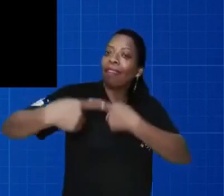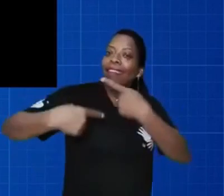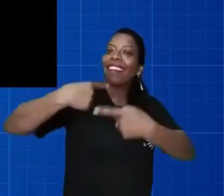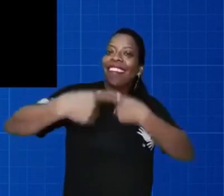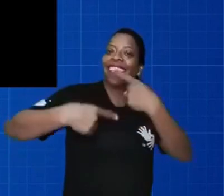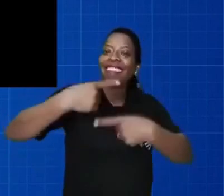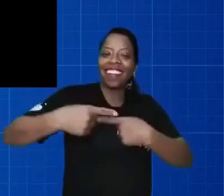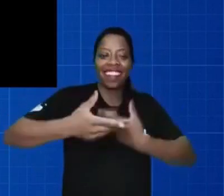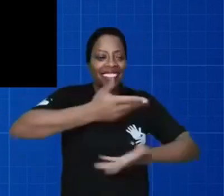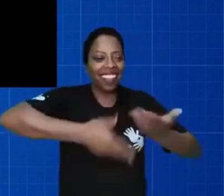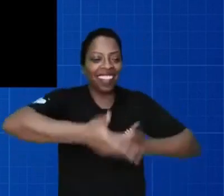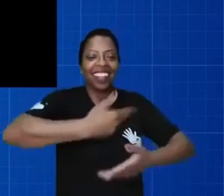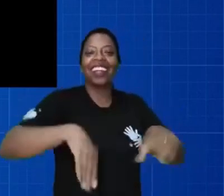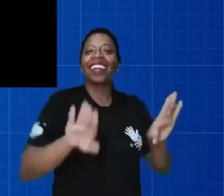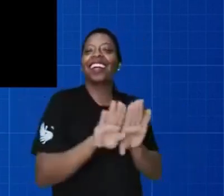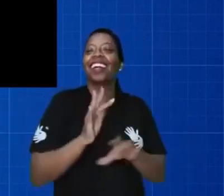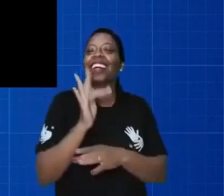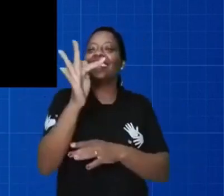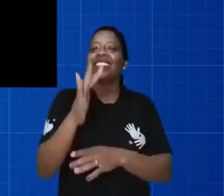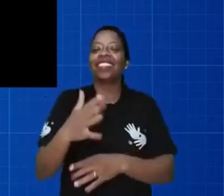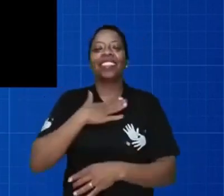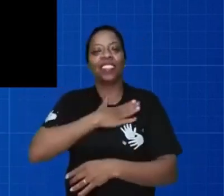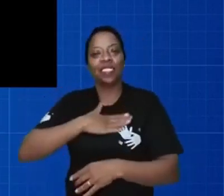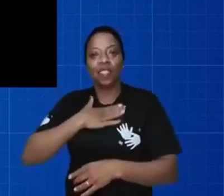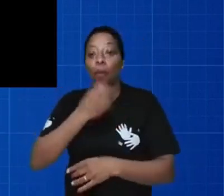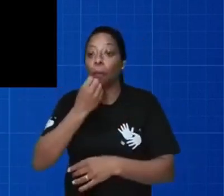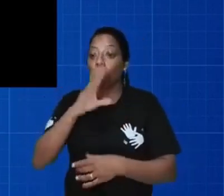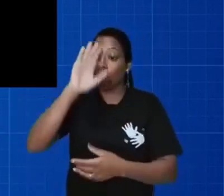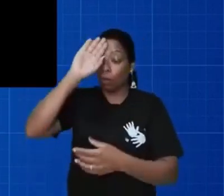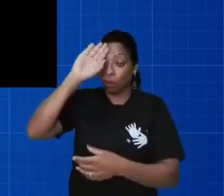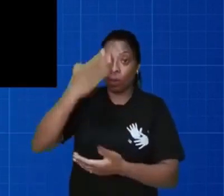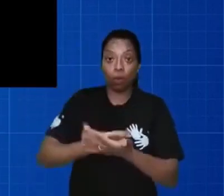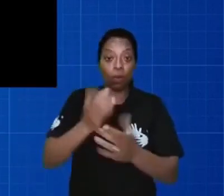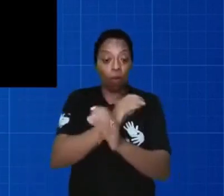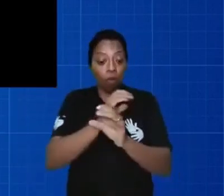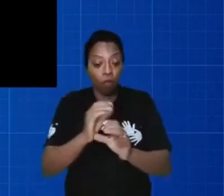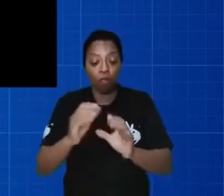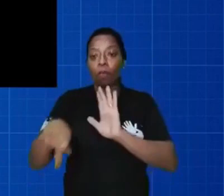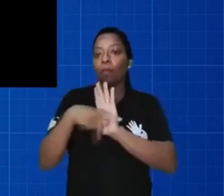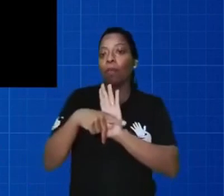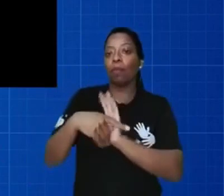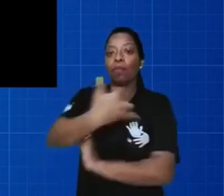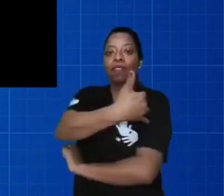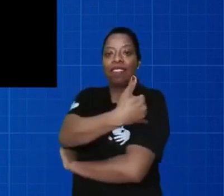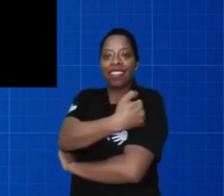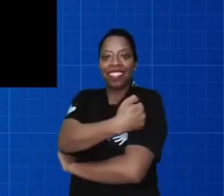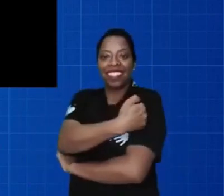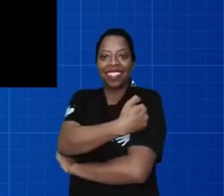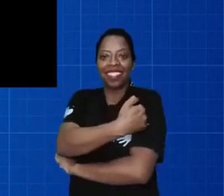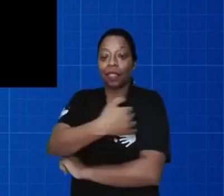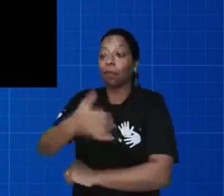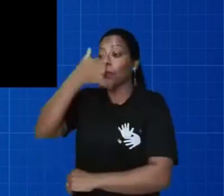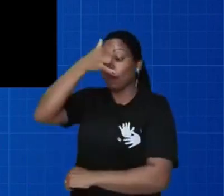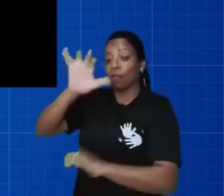que a gente mantenha essas doenças livres do nosso país. Então, lembre-se sempre, né? Prevenção é a